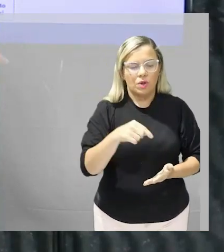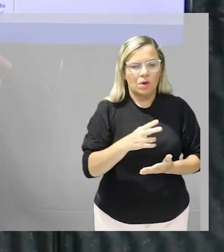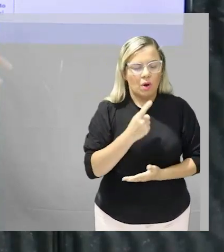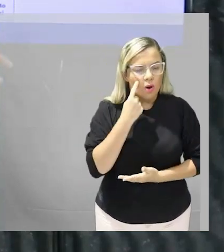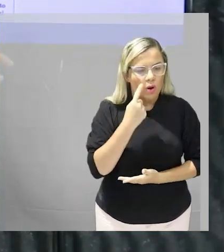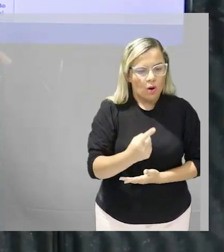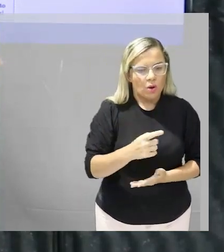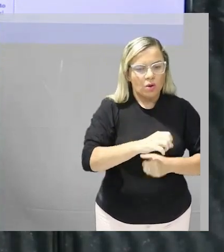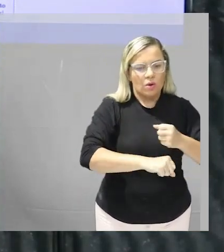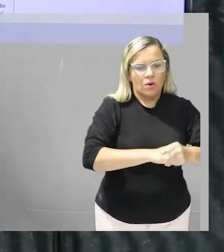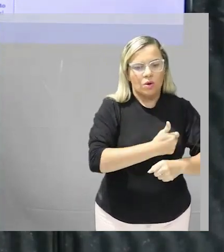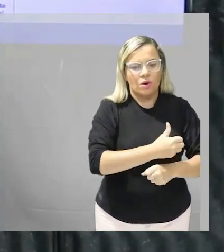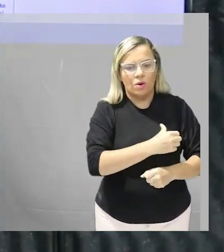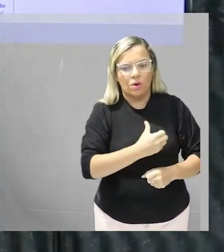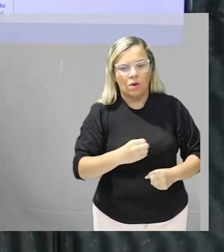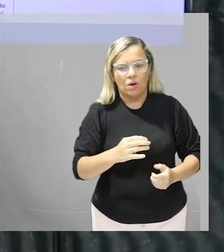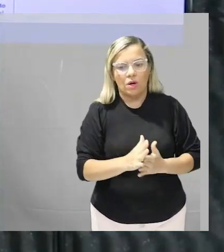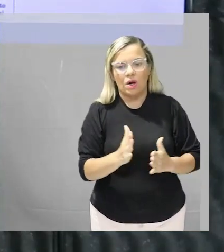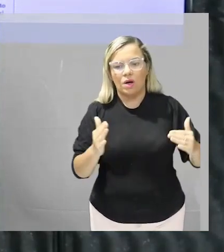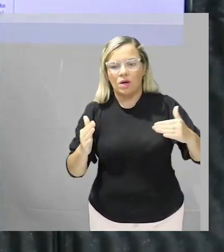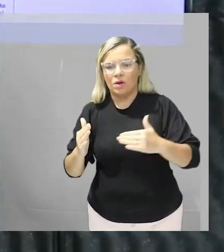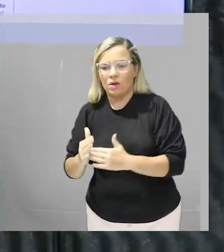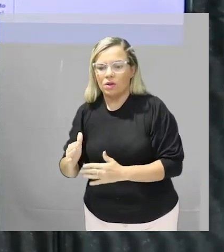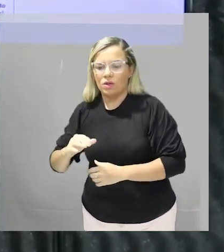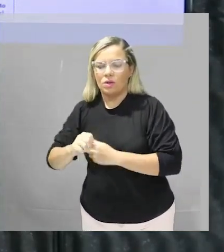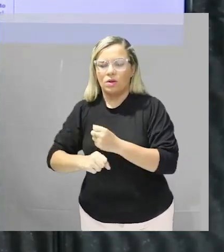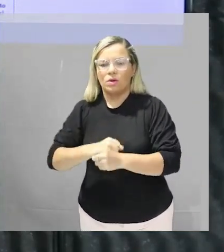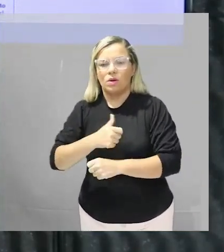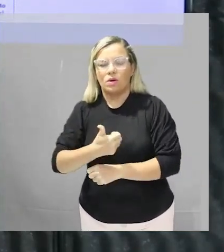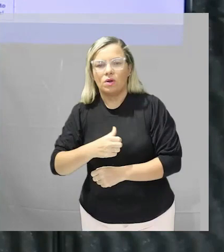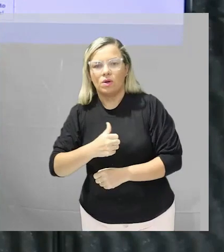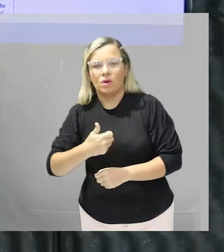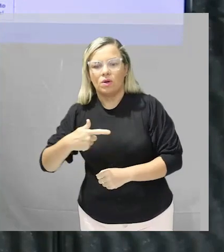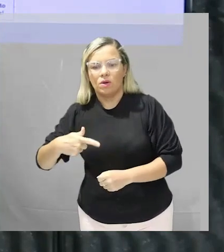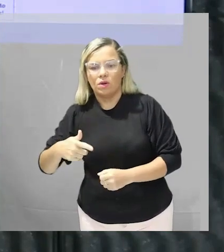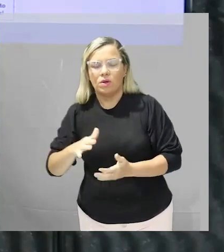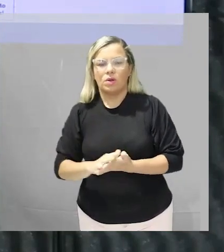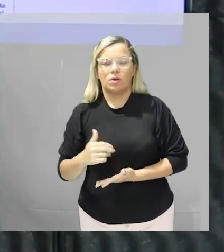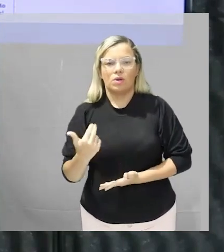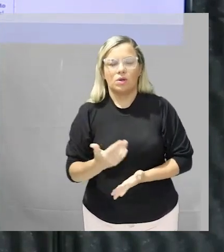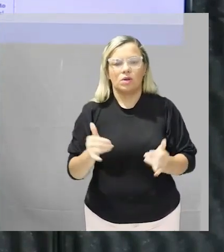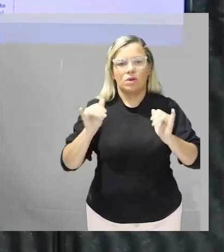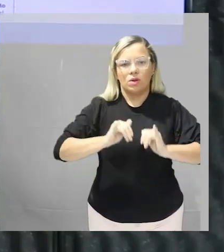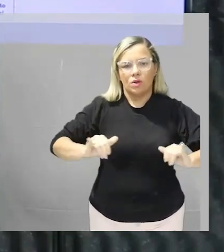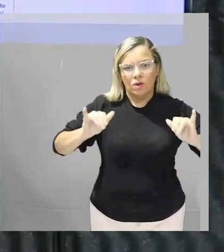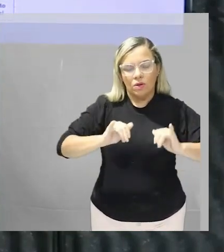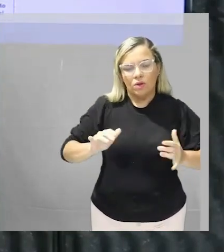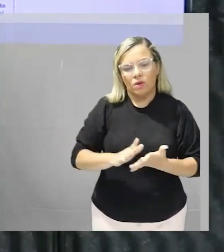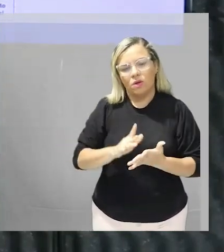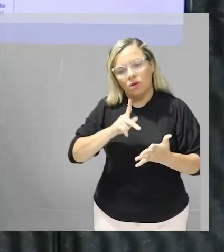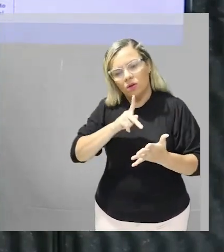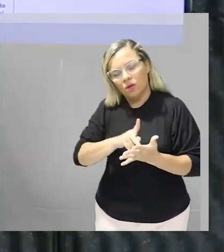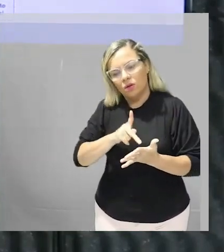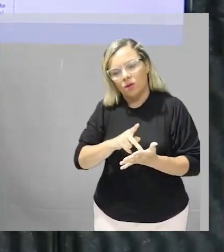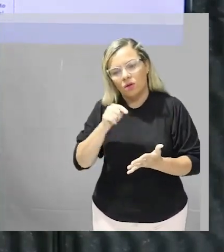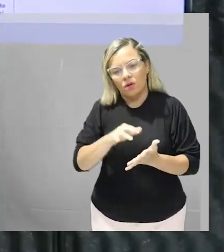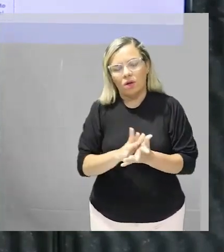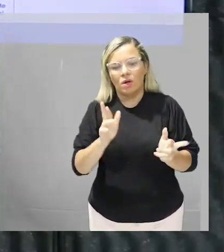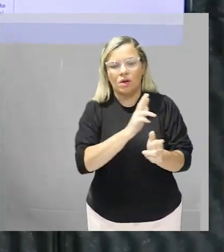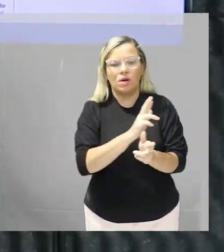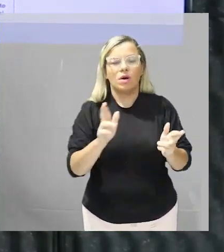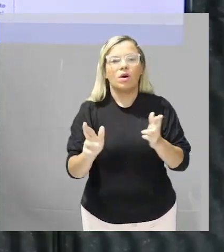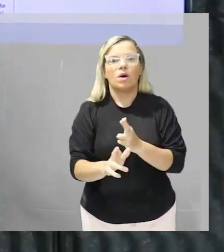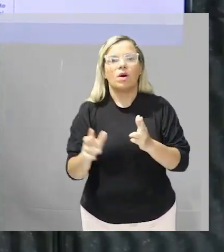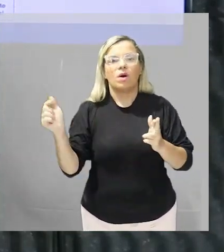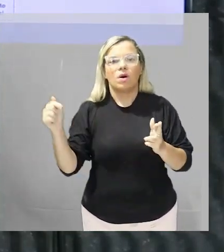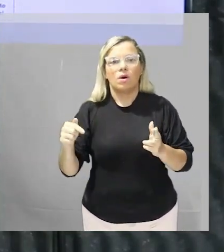até 2017 nós temos informações reais referentes né